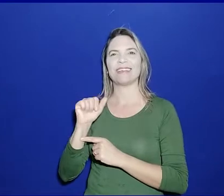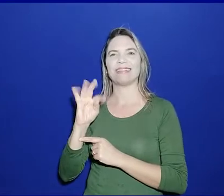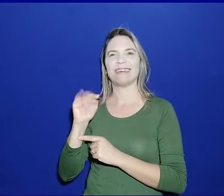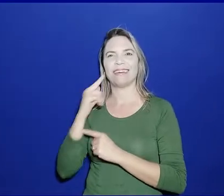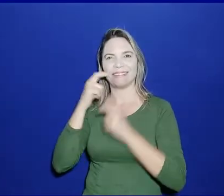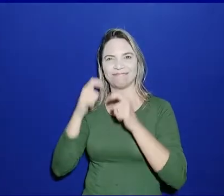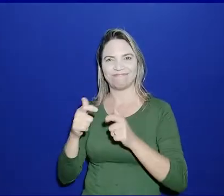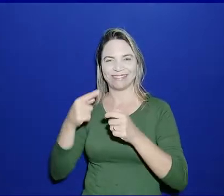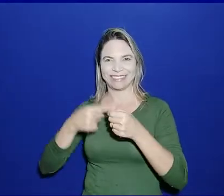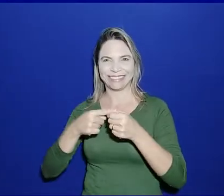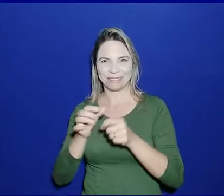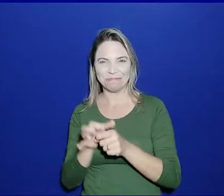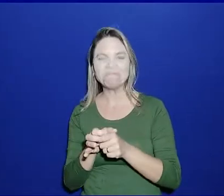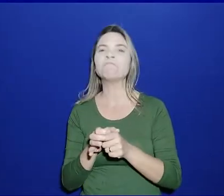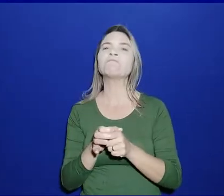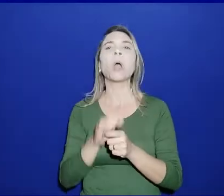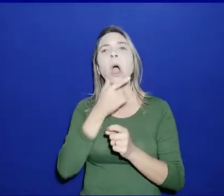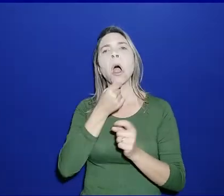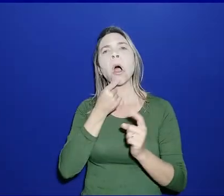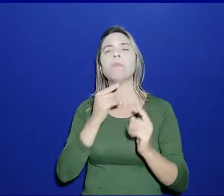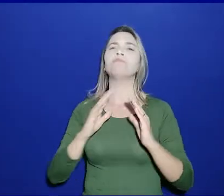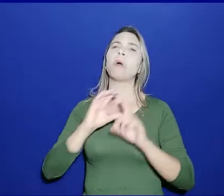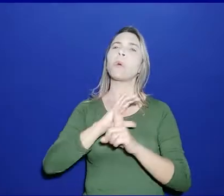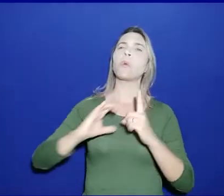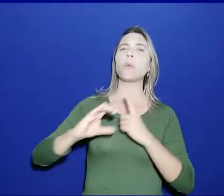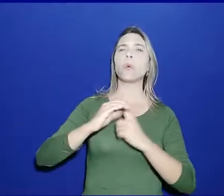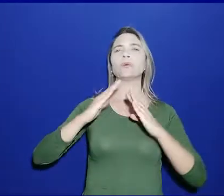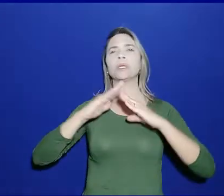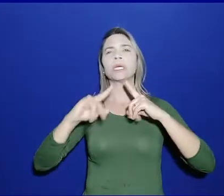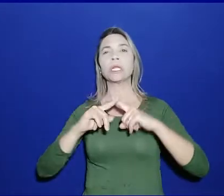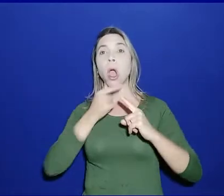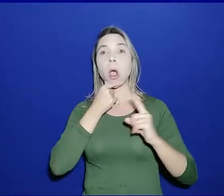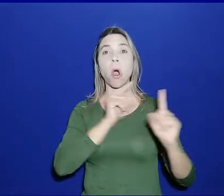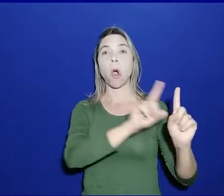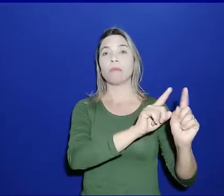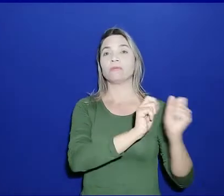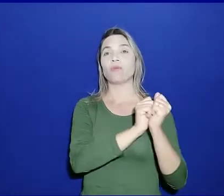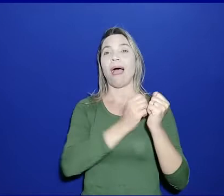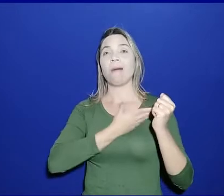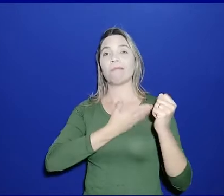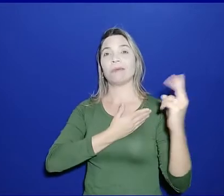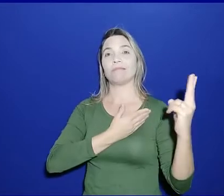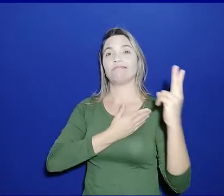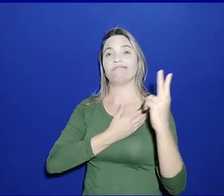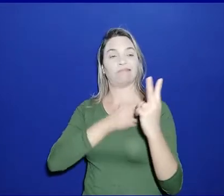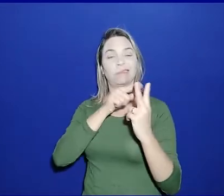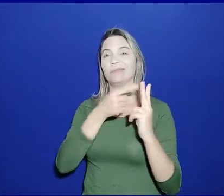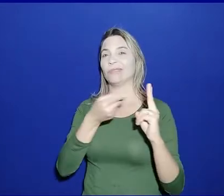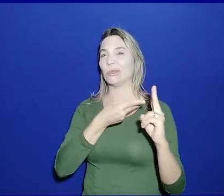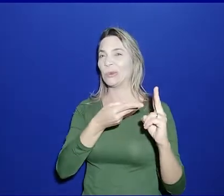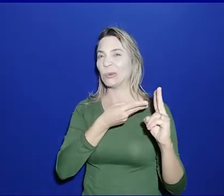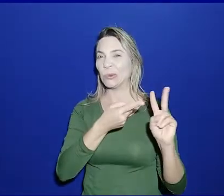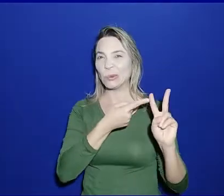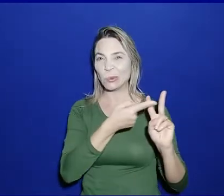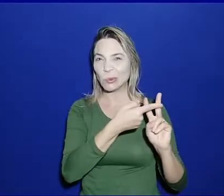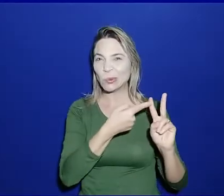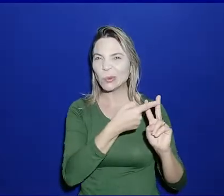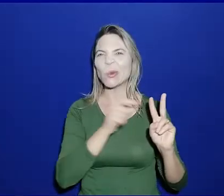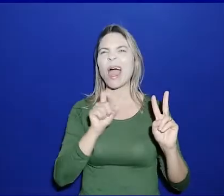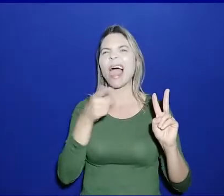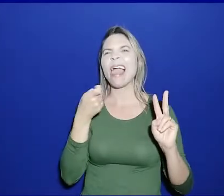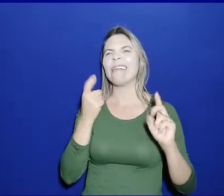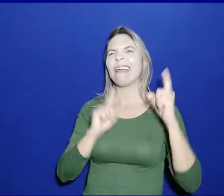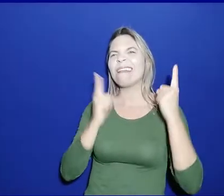ao culto e foi com seu antigo amigo de bar, de farra,